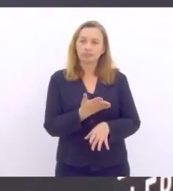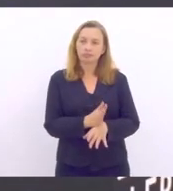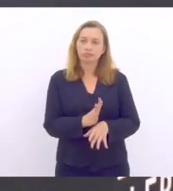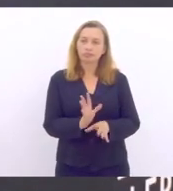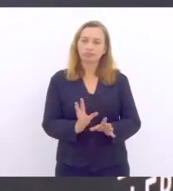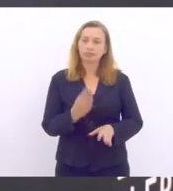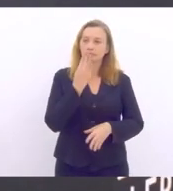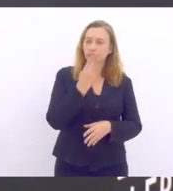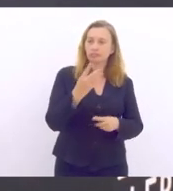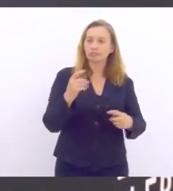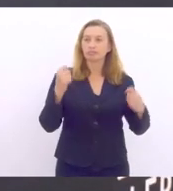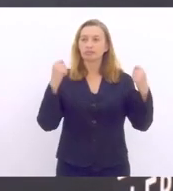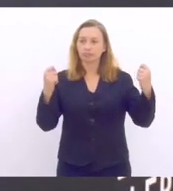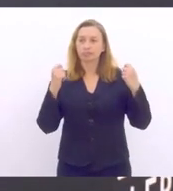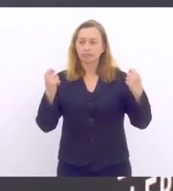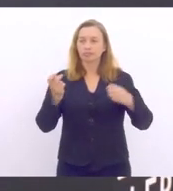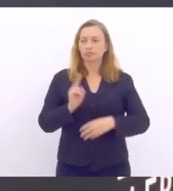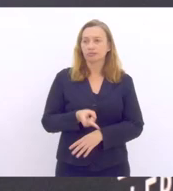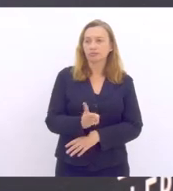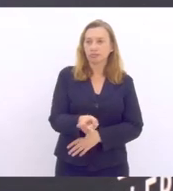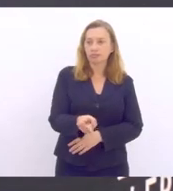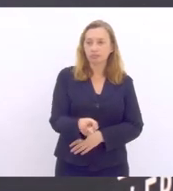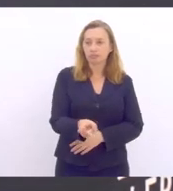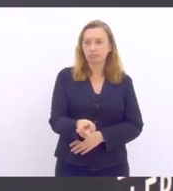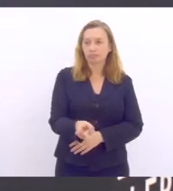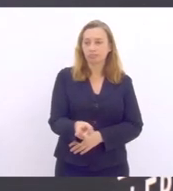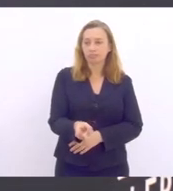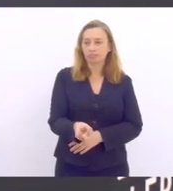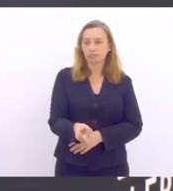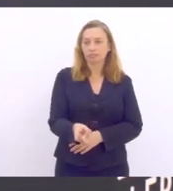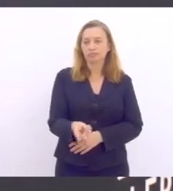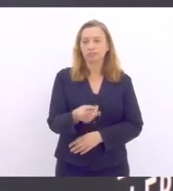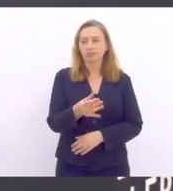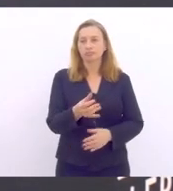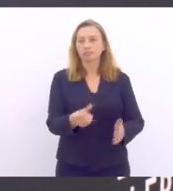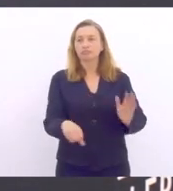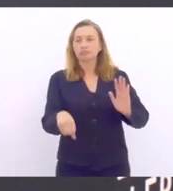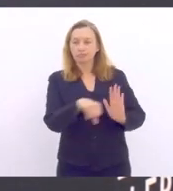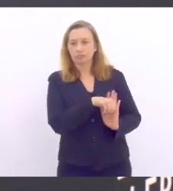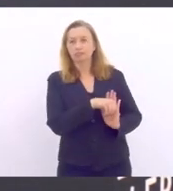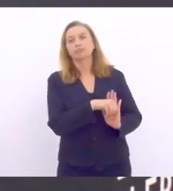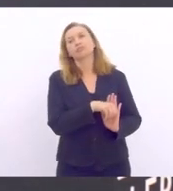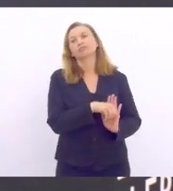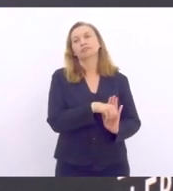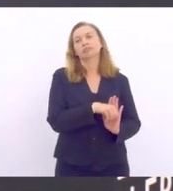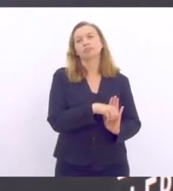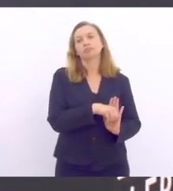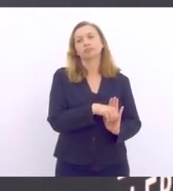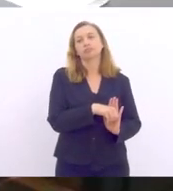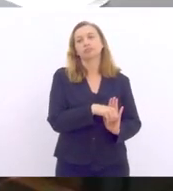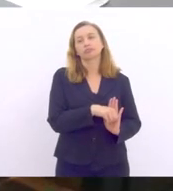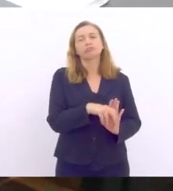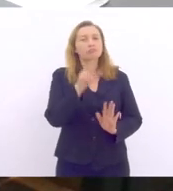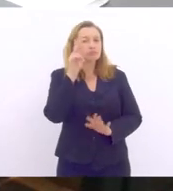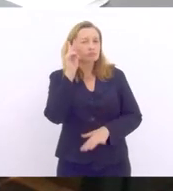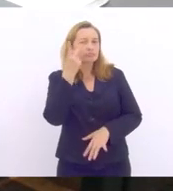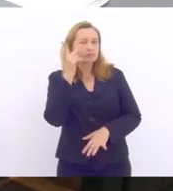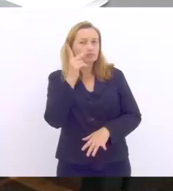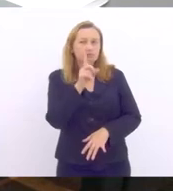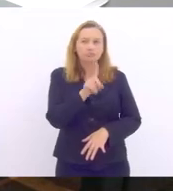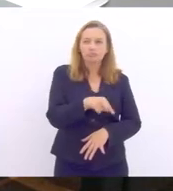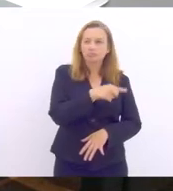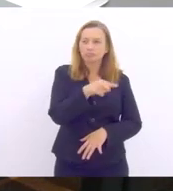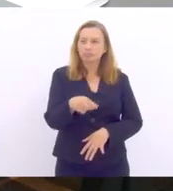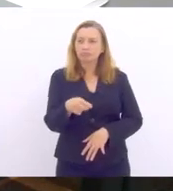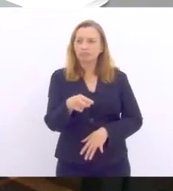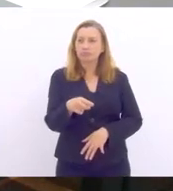torcidas organizadas continuarão a ser criminalizadas. Essa história de proibir